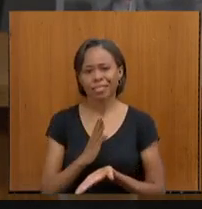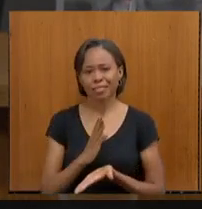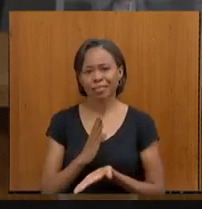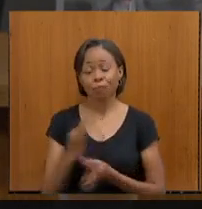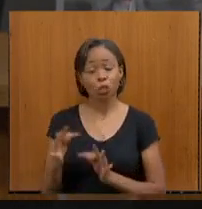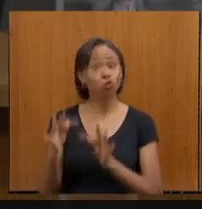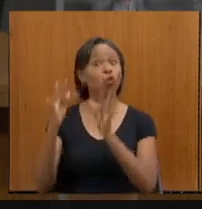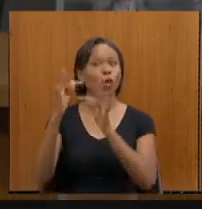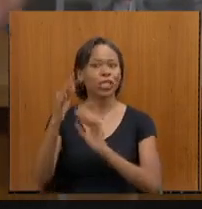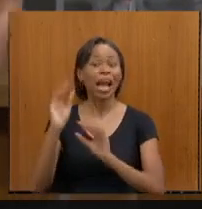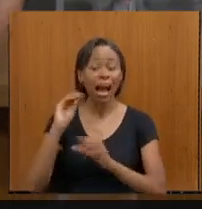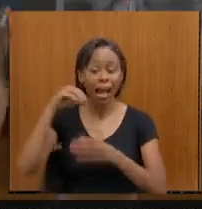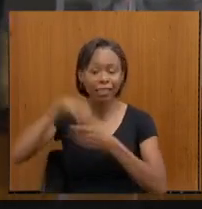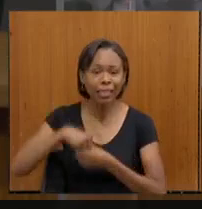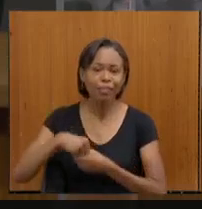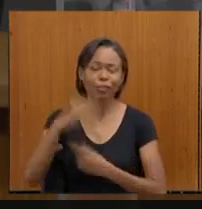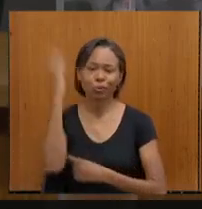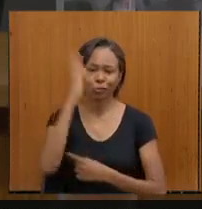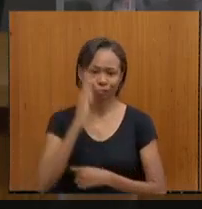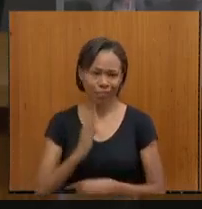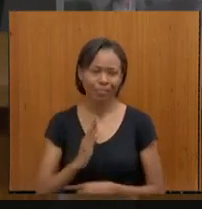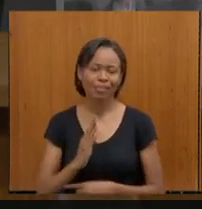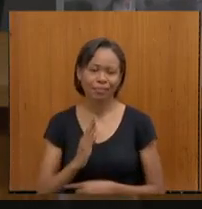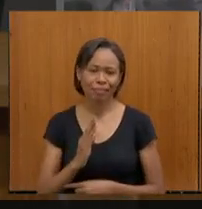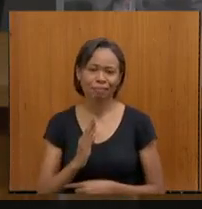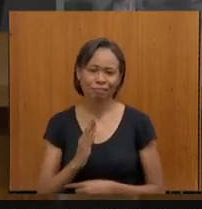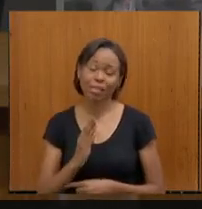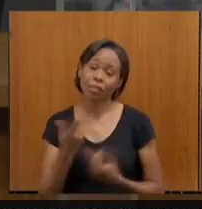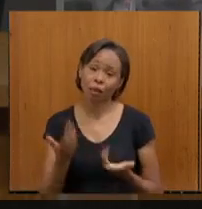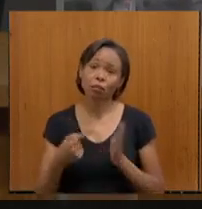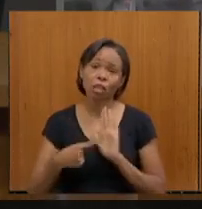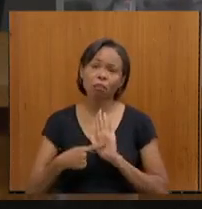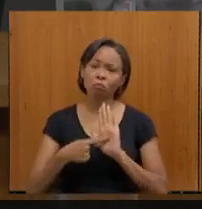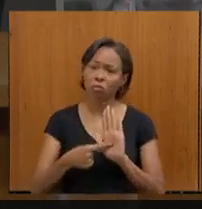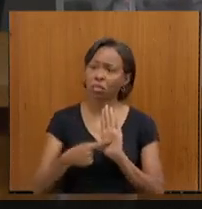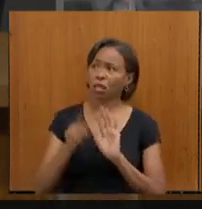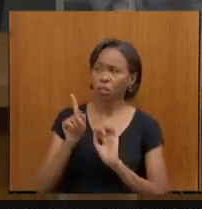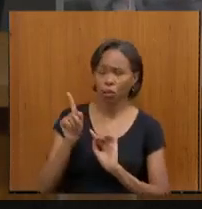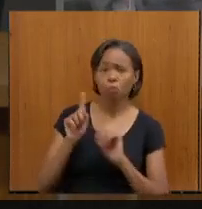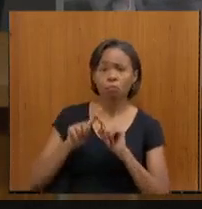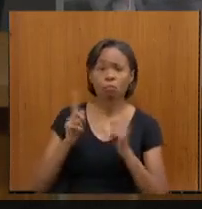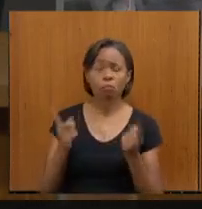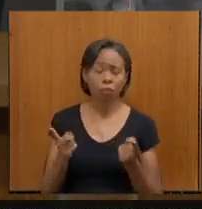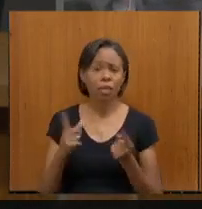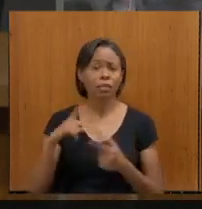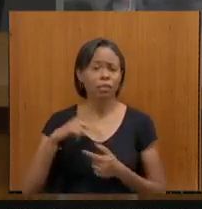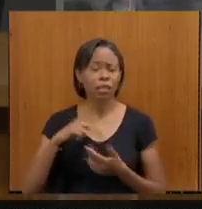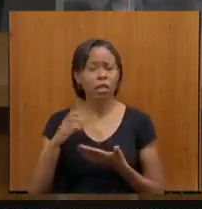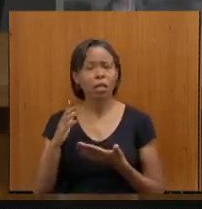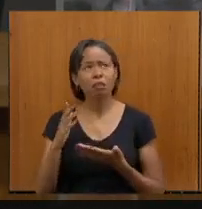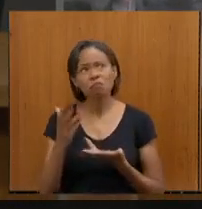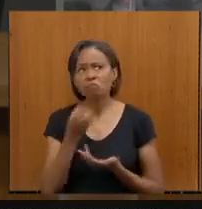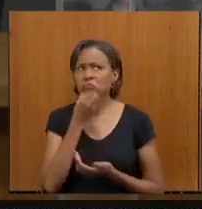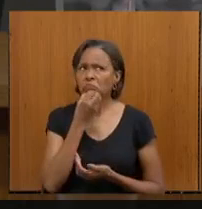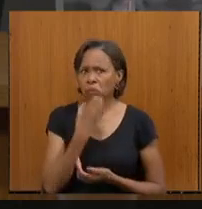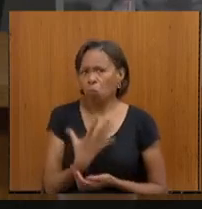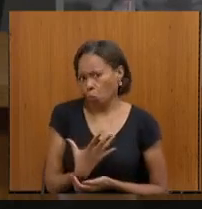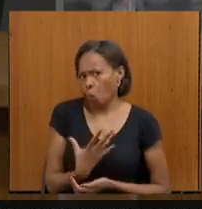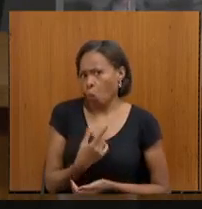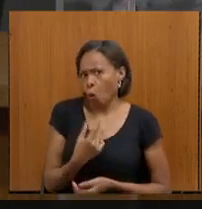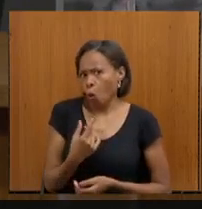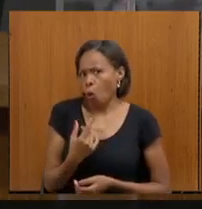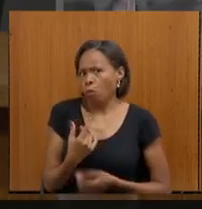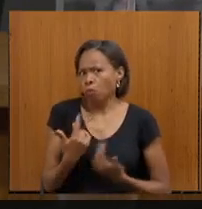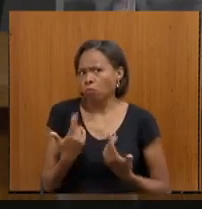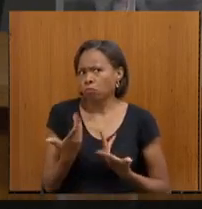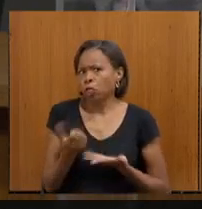aqui em vários não é agora assunto dessa apresentação mais ama existe uma uma vontade muito grande